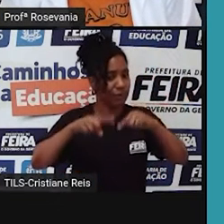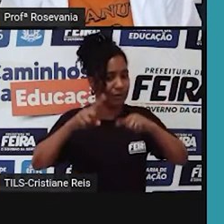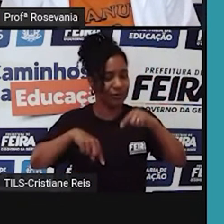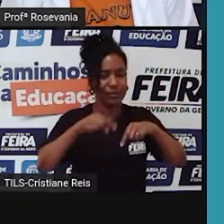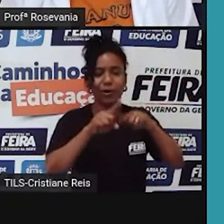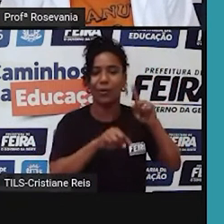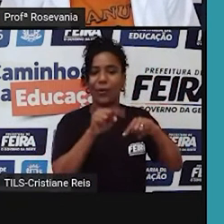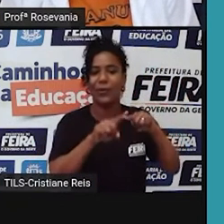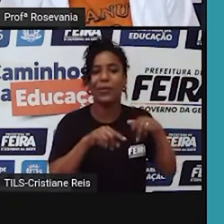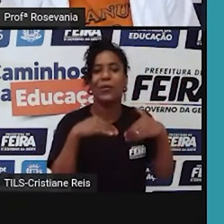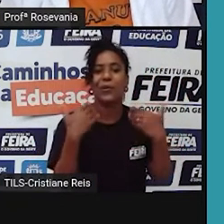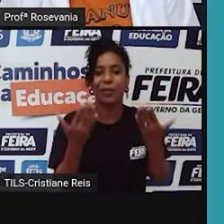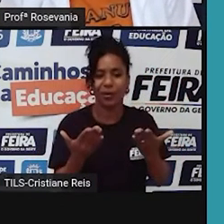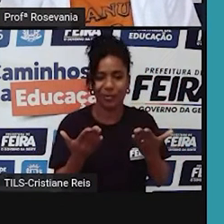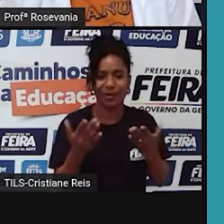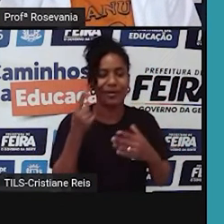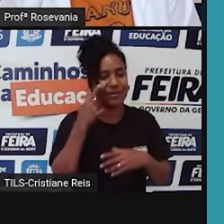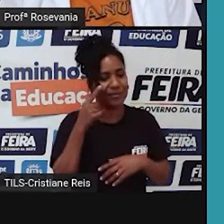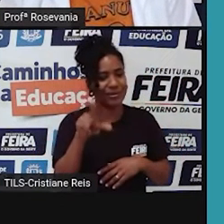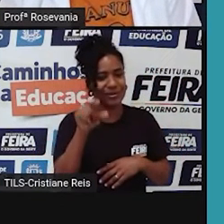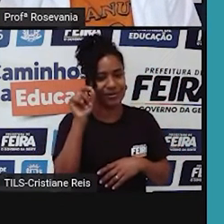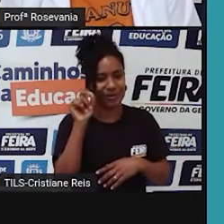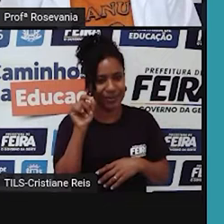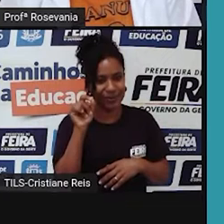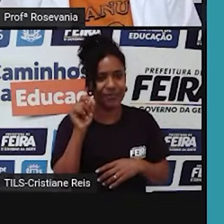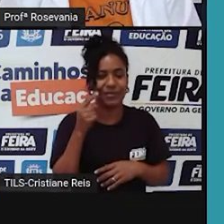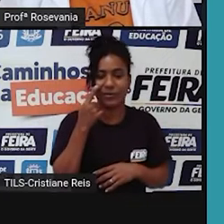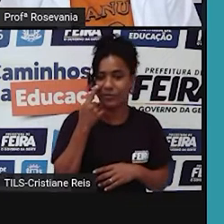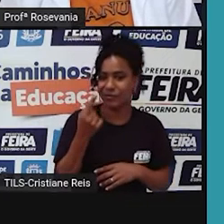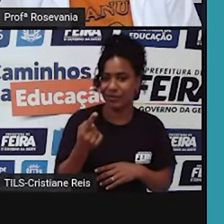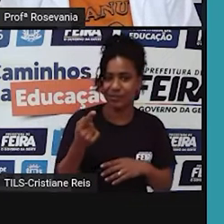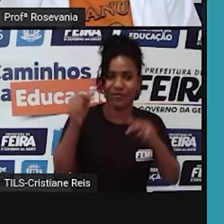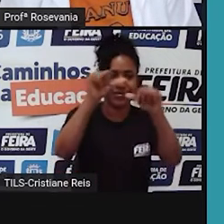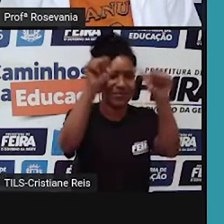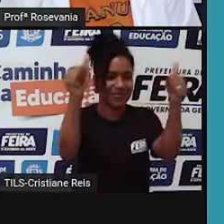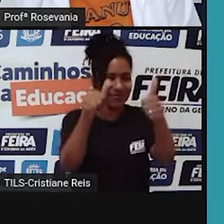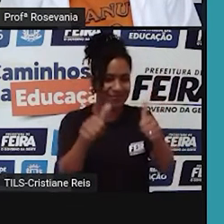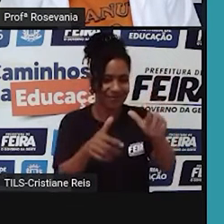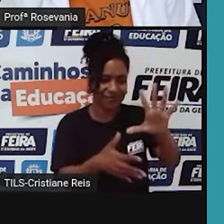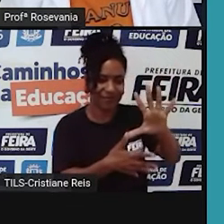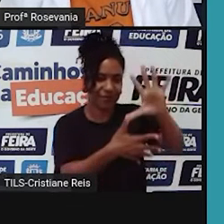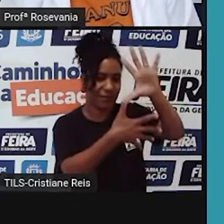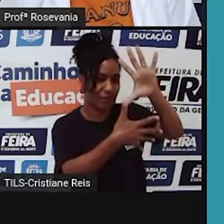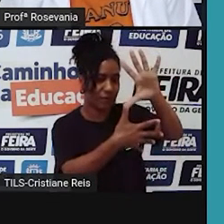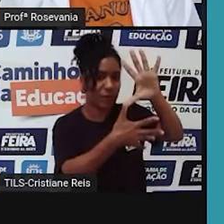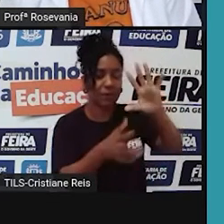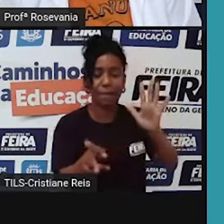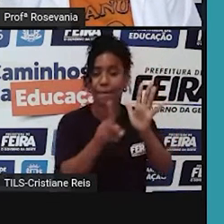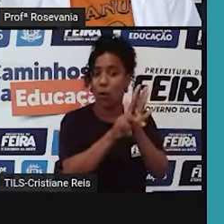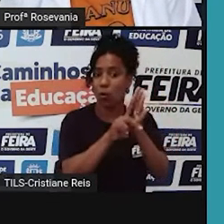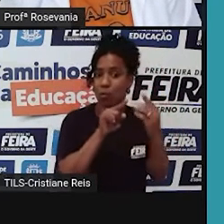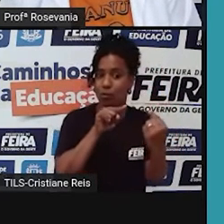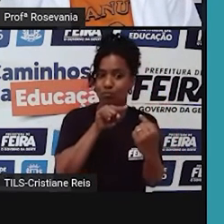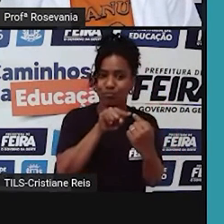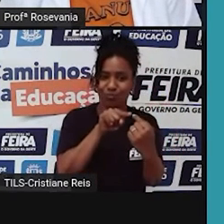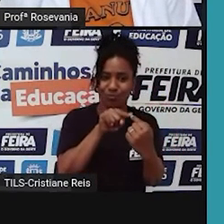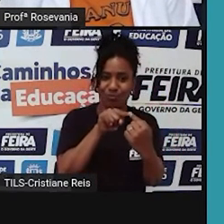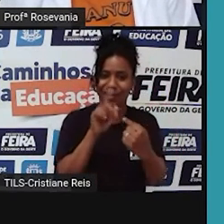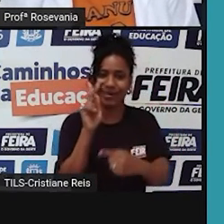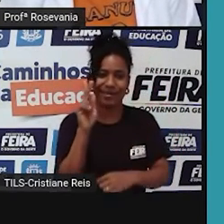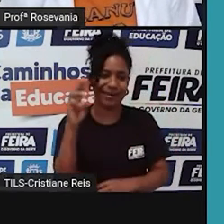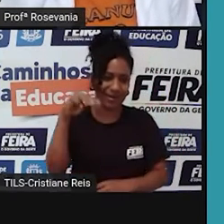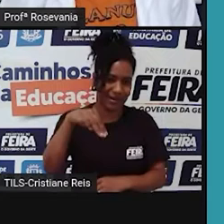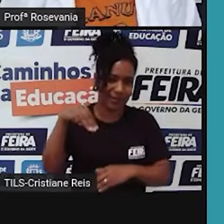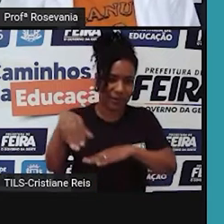unidade métrica que eu vou poder utilizar. Mas nos mapas é comum você encontrar quilômetro, viu? É de ruas, de